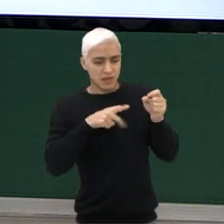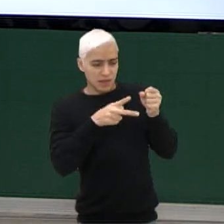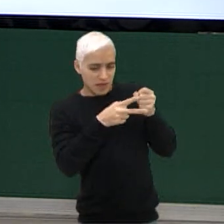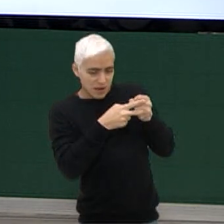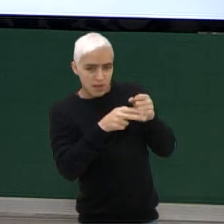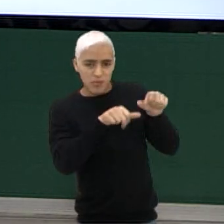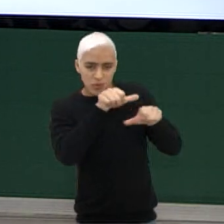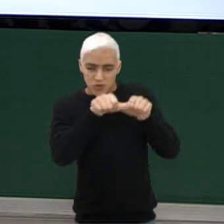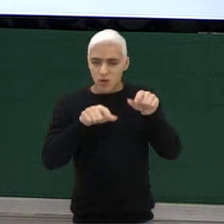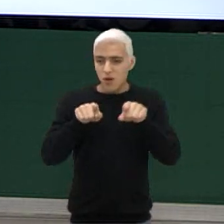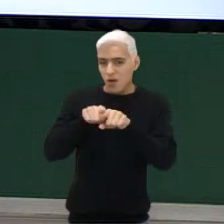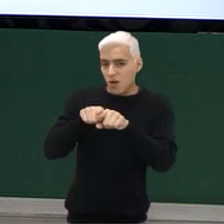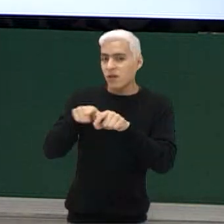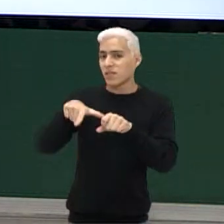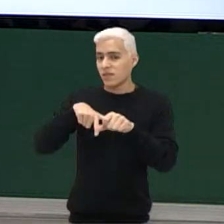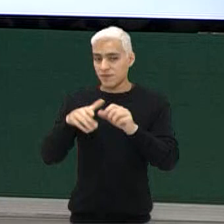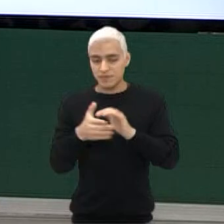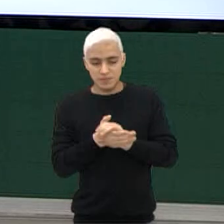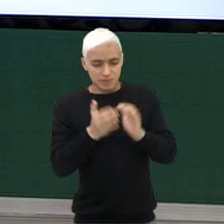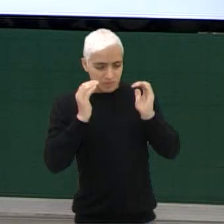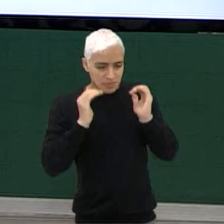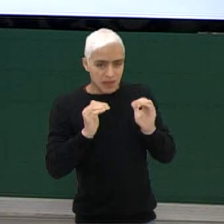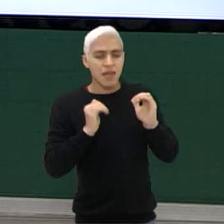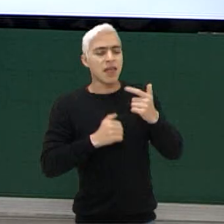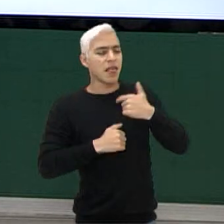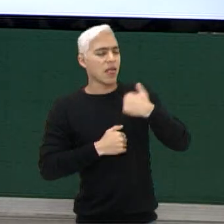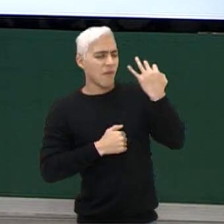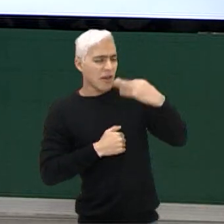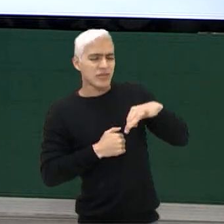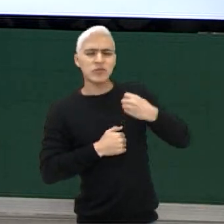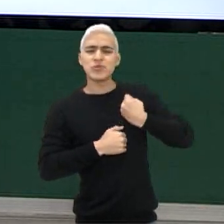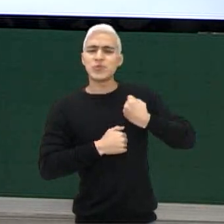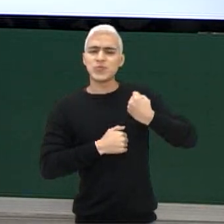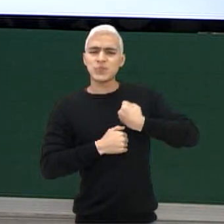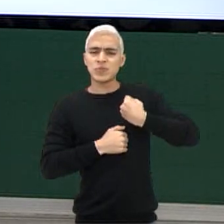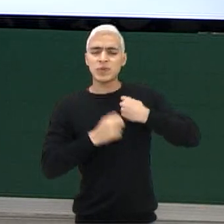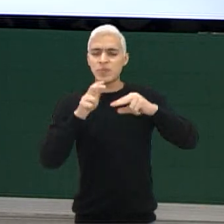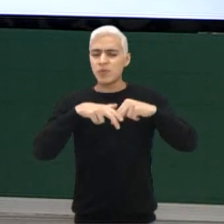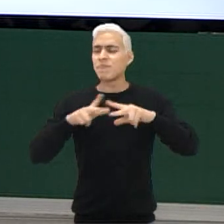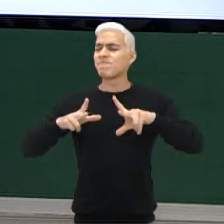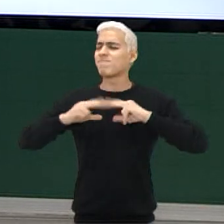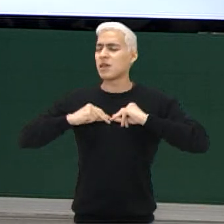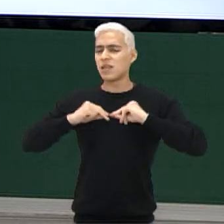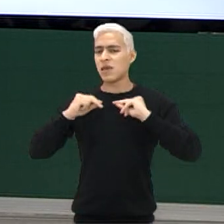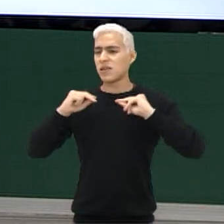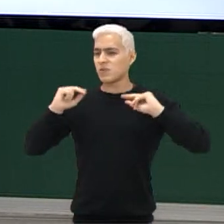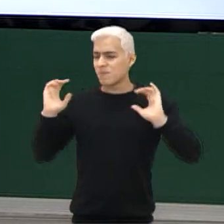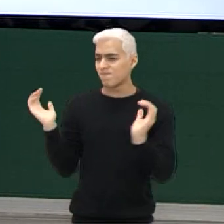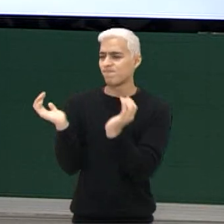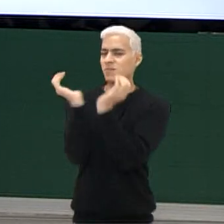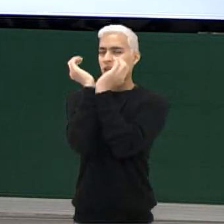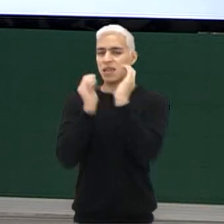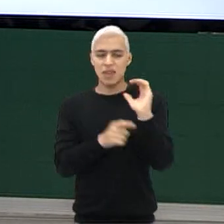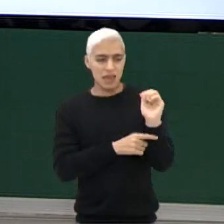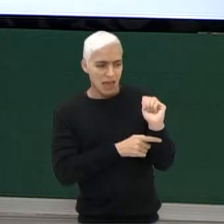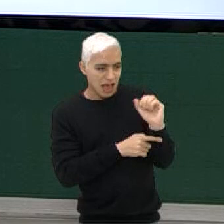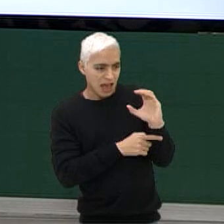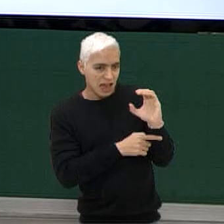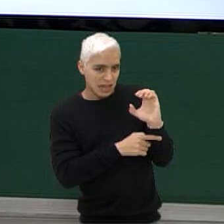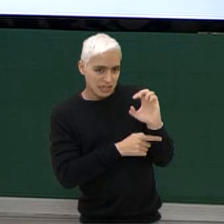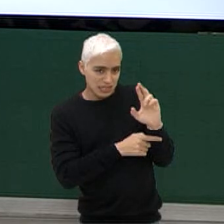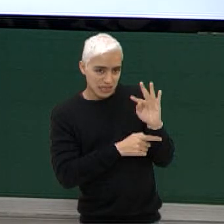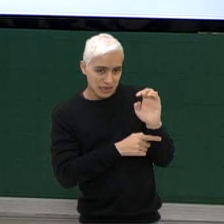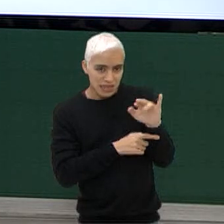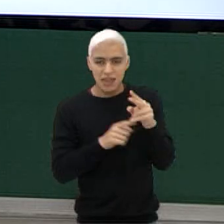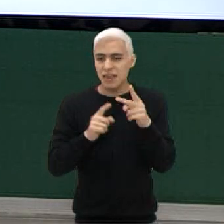tem. Eu acertei os números, portanto mereço o prêmio. Ó, acertei e mereço. A